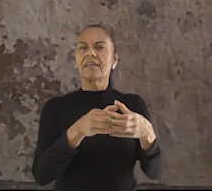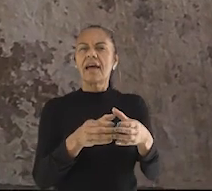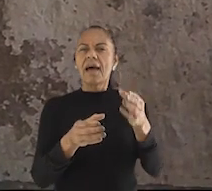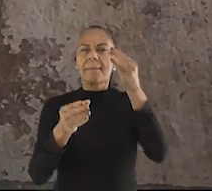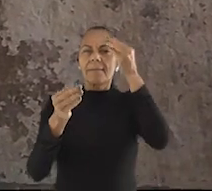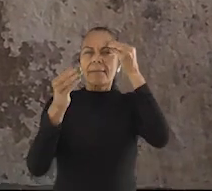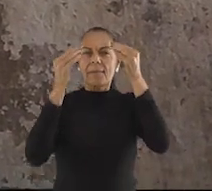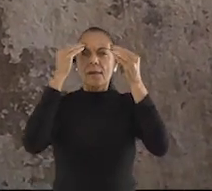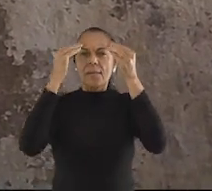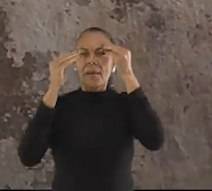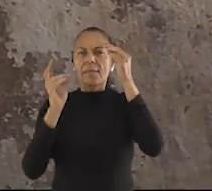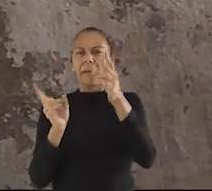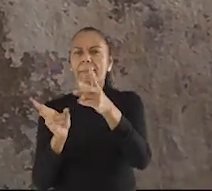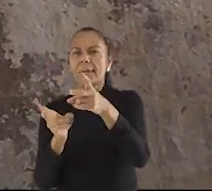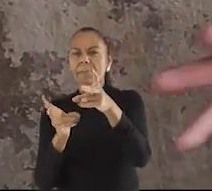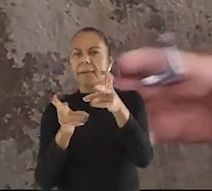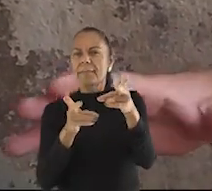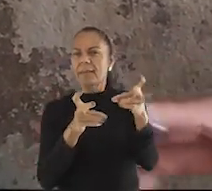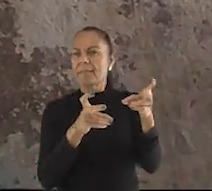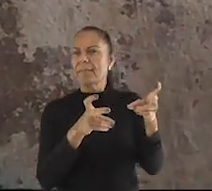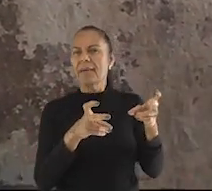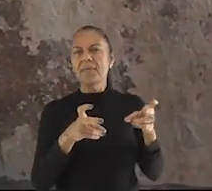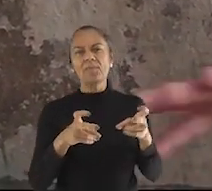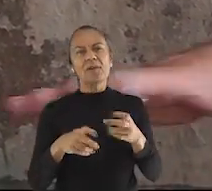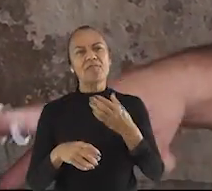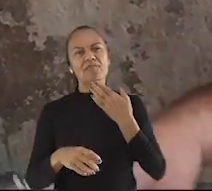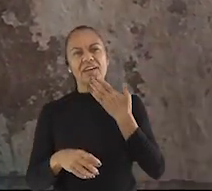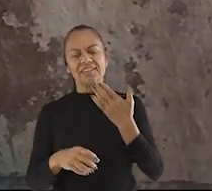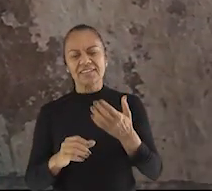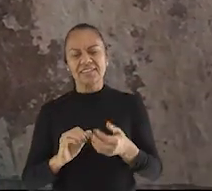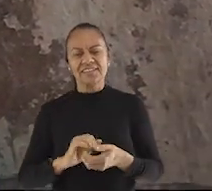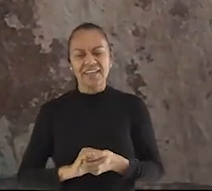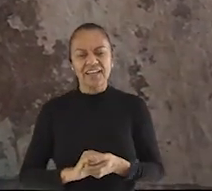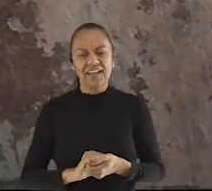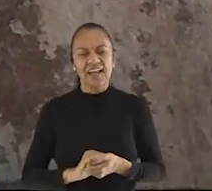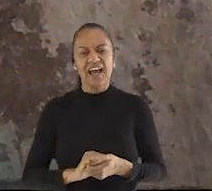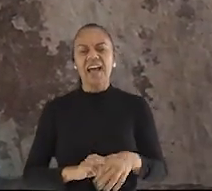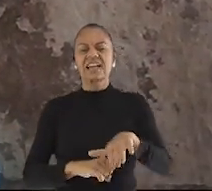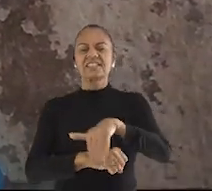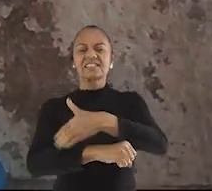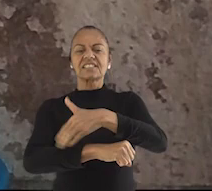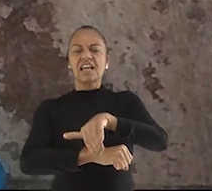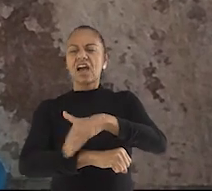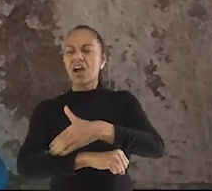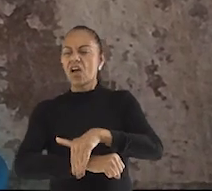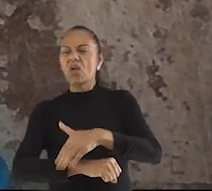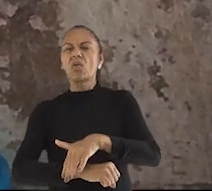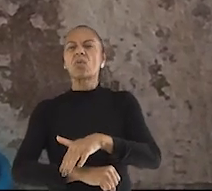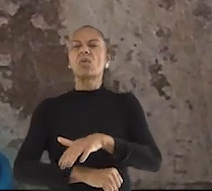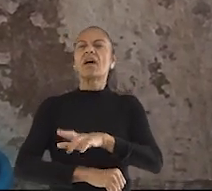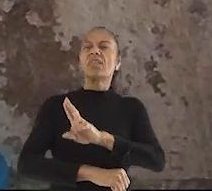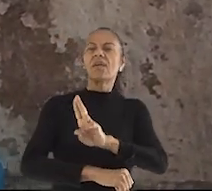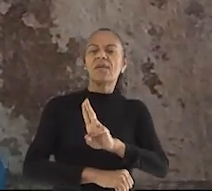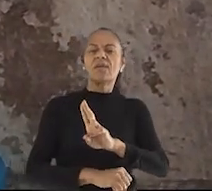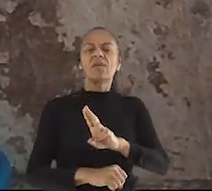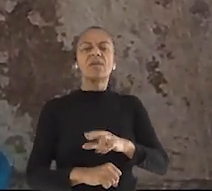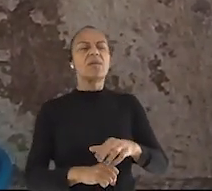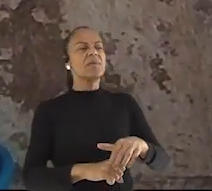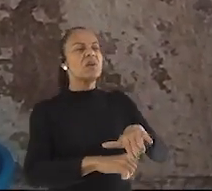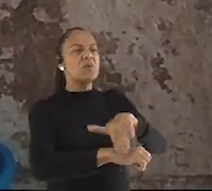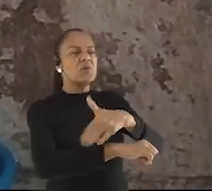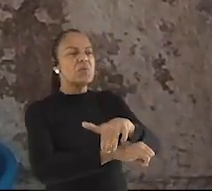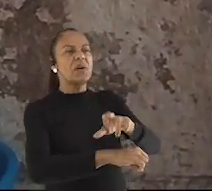para os bairros. Aí a sua memória começa a captar aquele ramalzinho que tem. Aí você começa, essa rua aqui